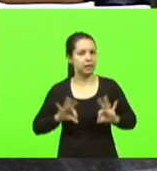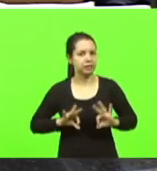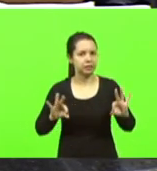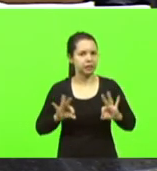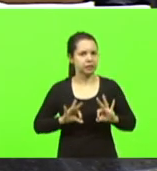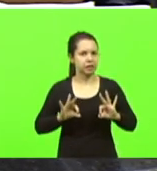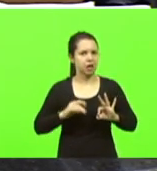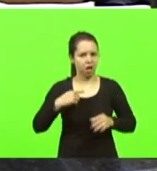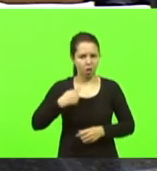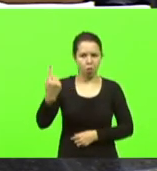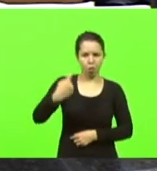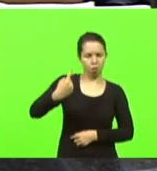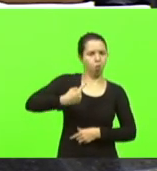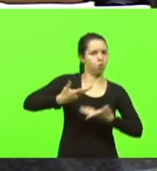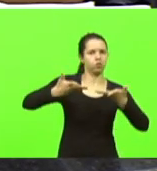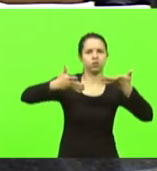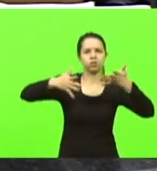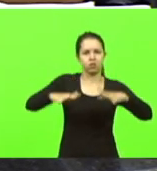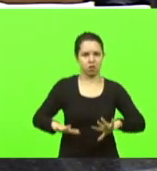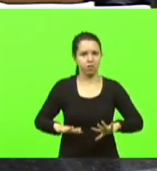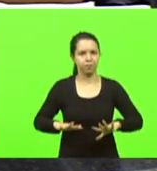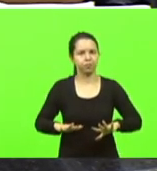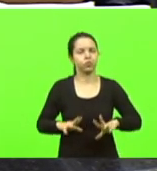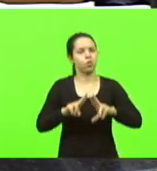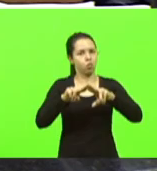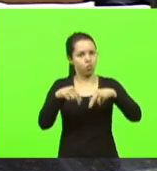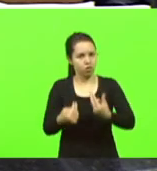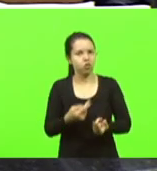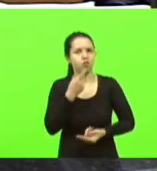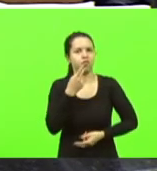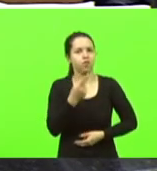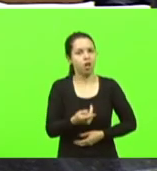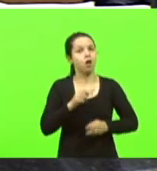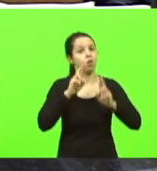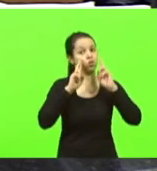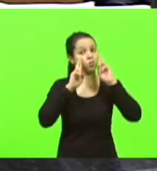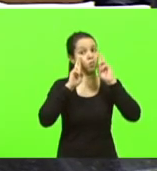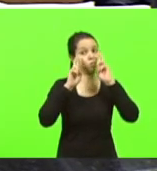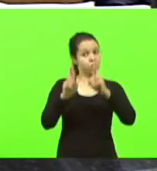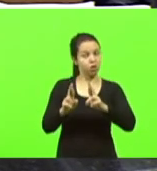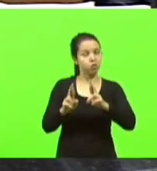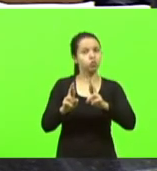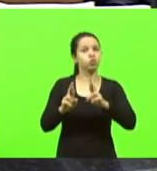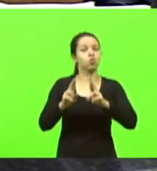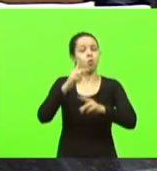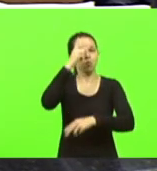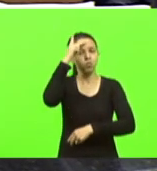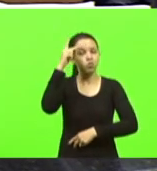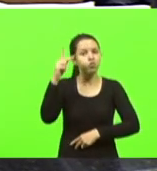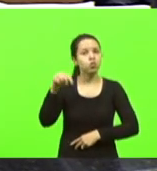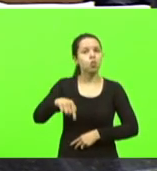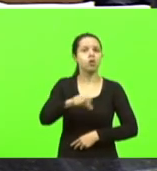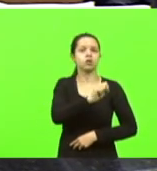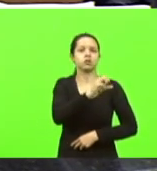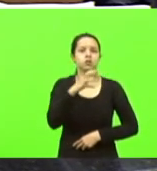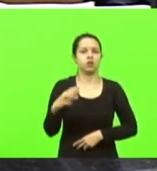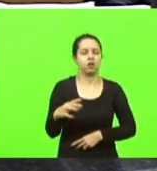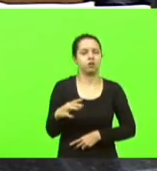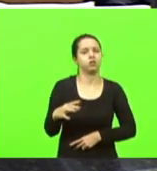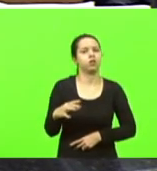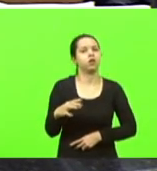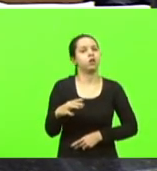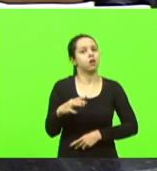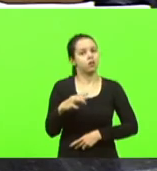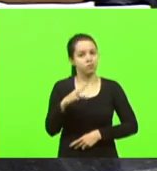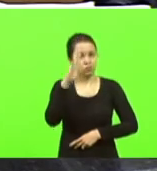apontado por isso dessa forma eu quero dizer o seguinte que a respeito todo Catarinense inclusive o nosso servidores que são